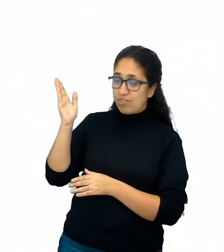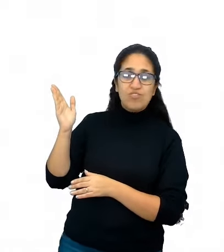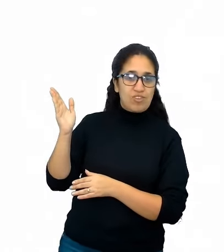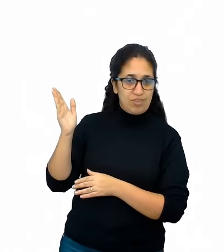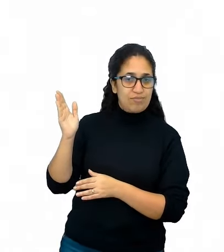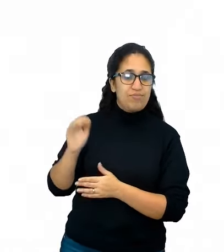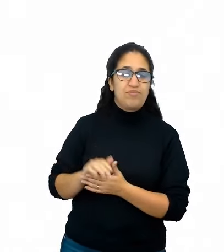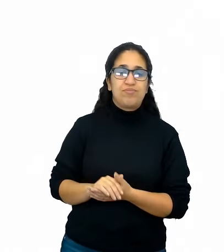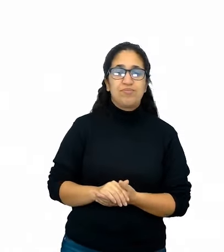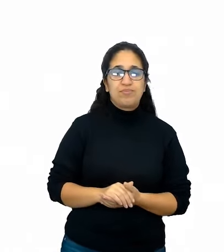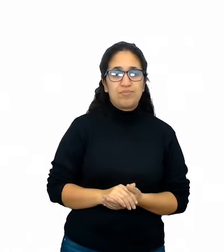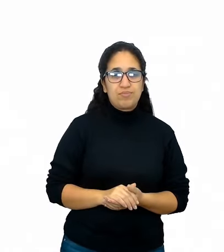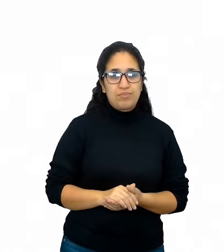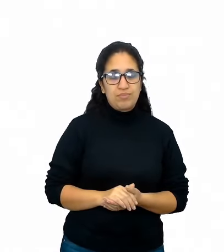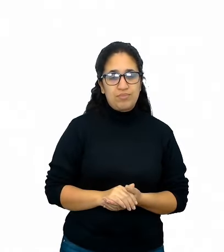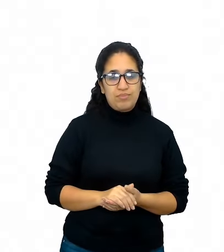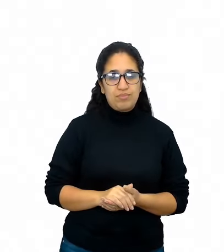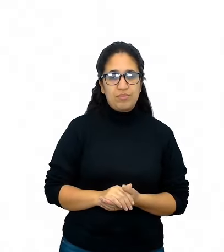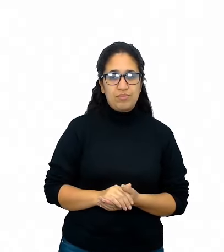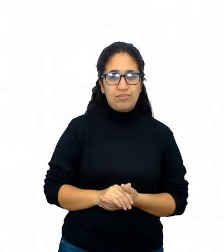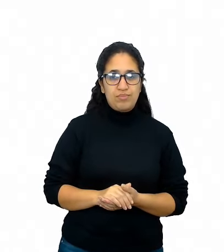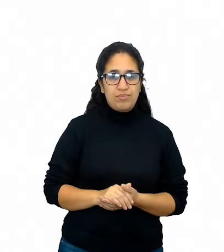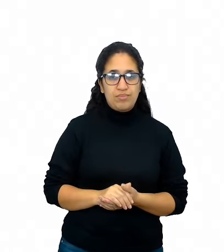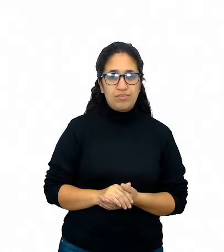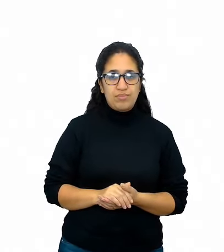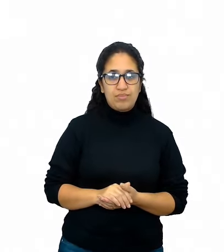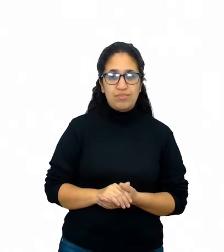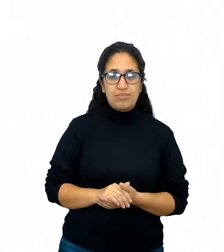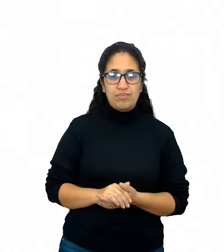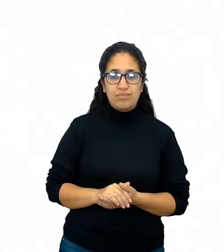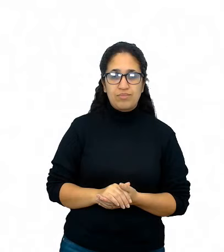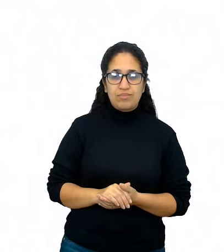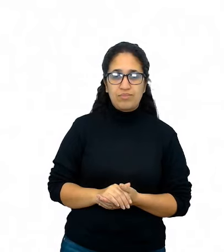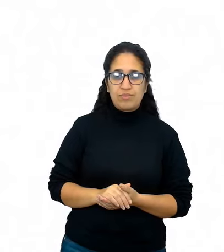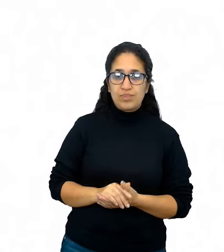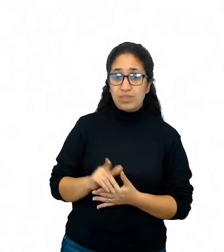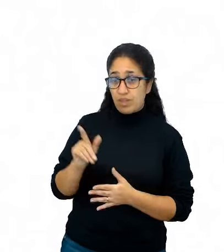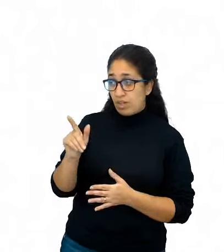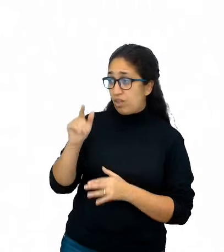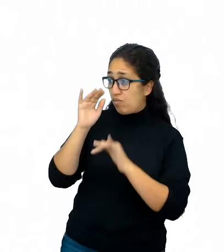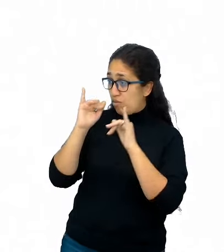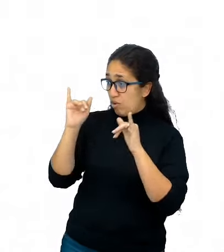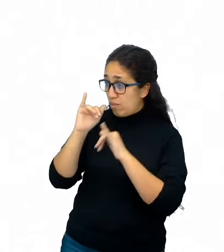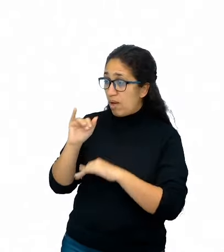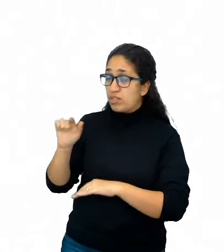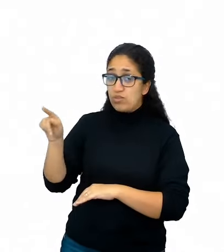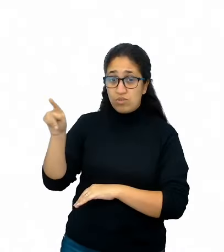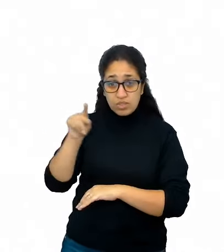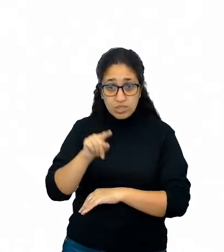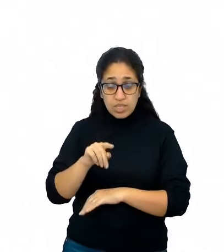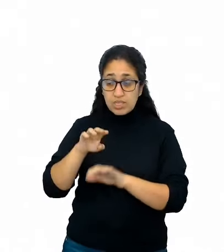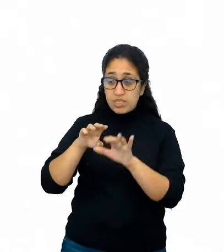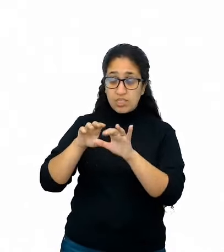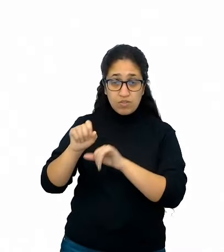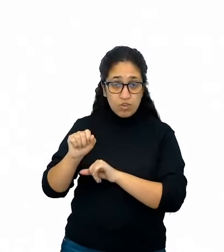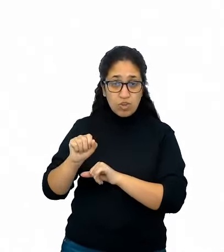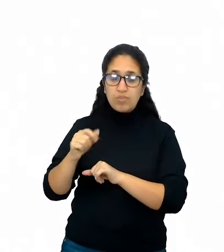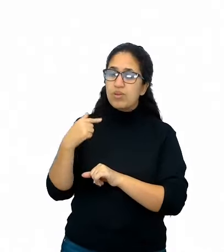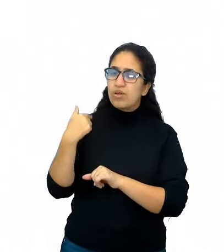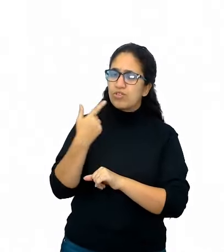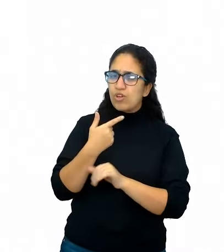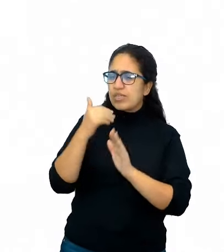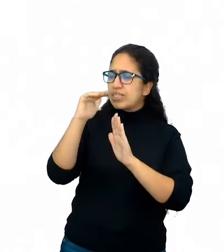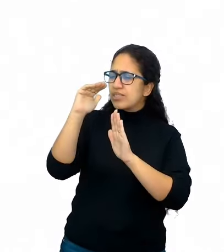Com a intenção de sempre deixá-los informados sobre as formações, compartilharemos o